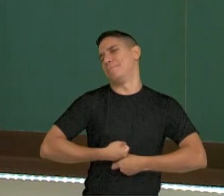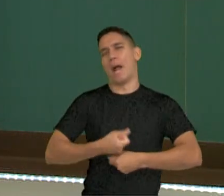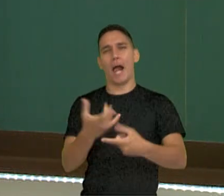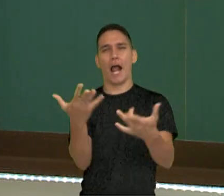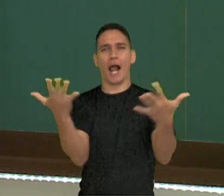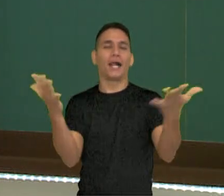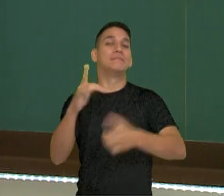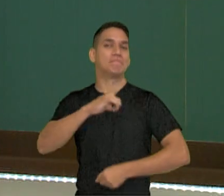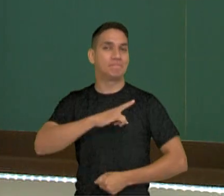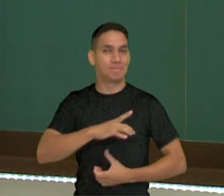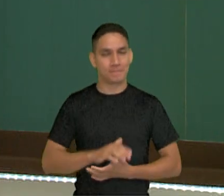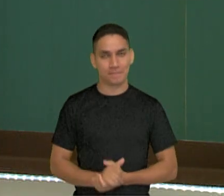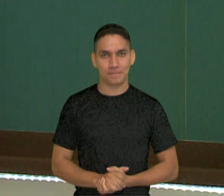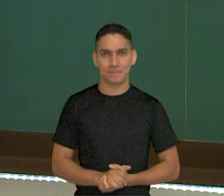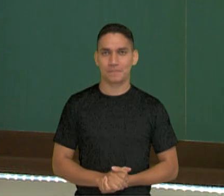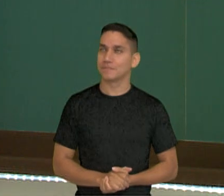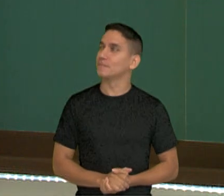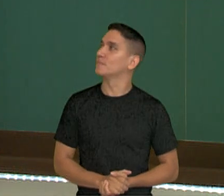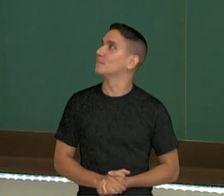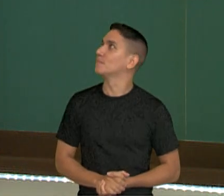mais.